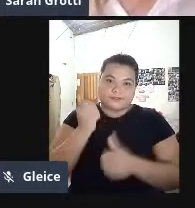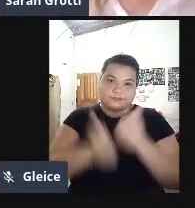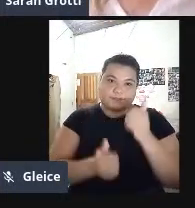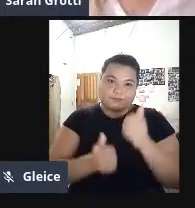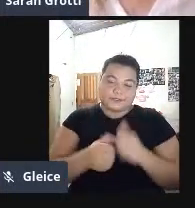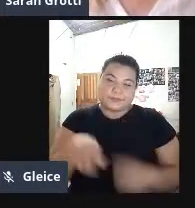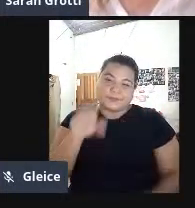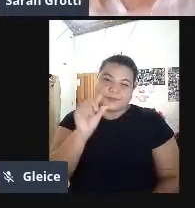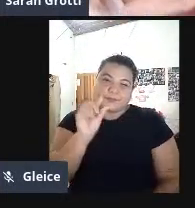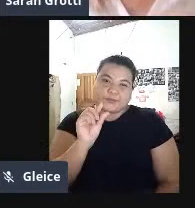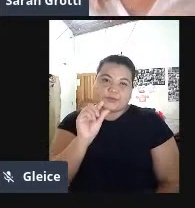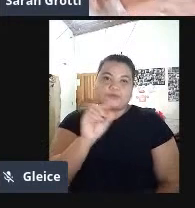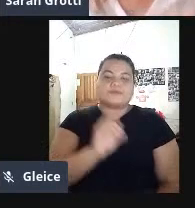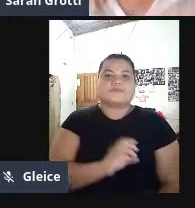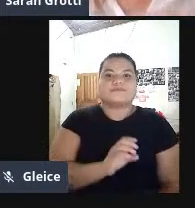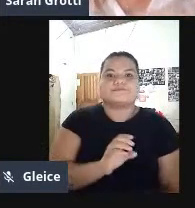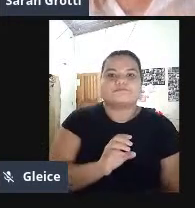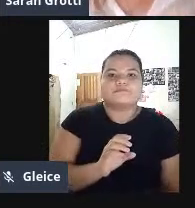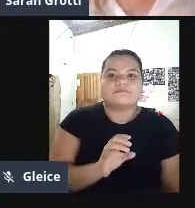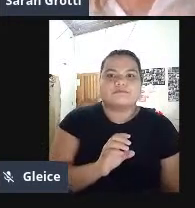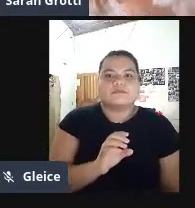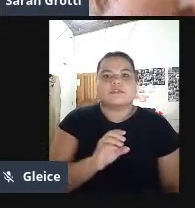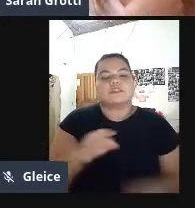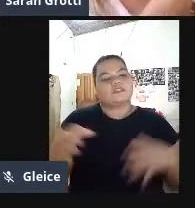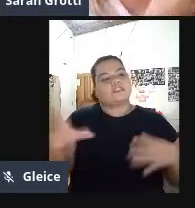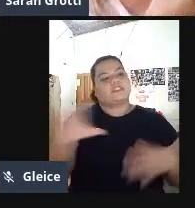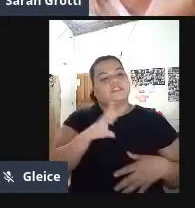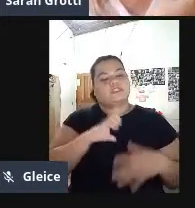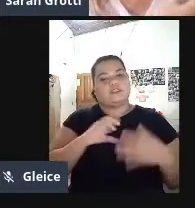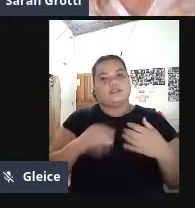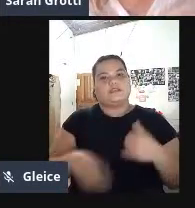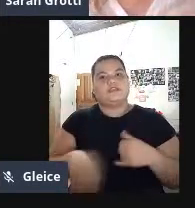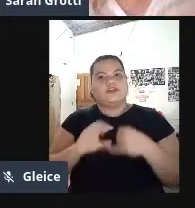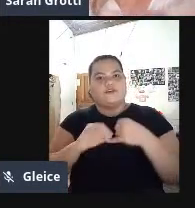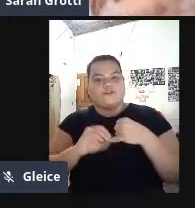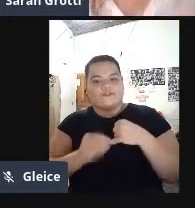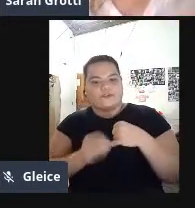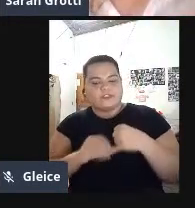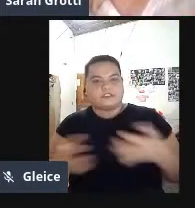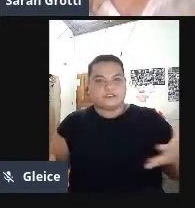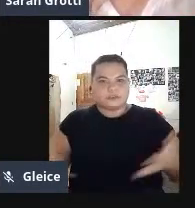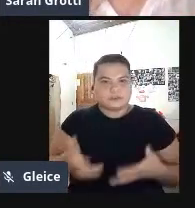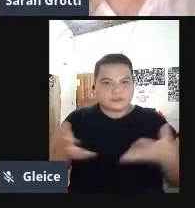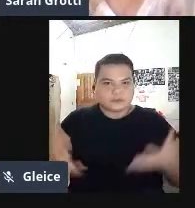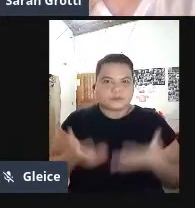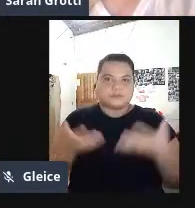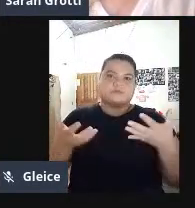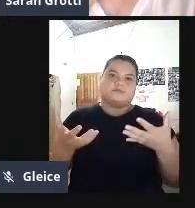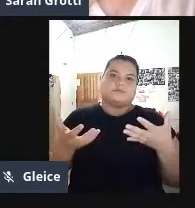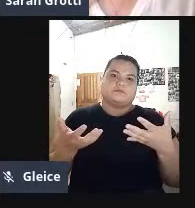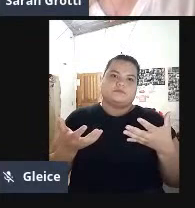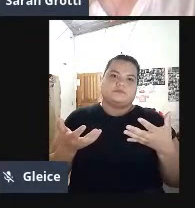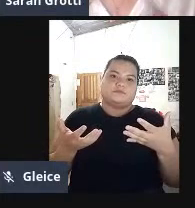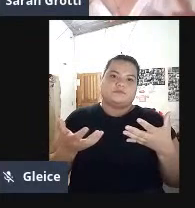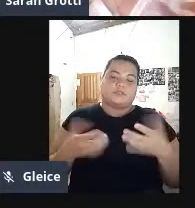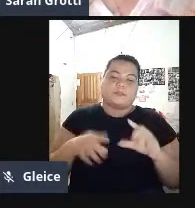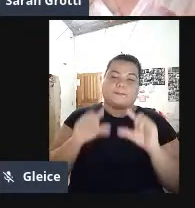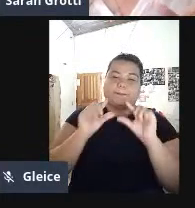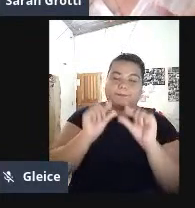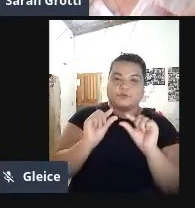as leguminosas, que eu acabei de falar, feijão, grão de bico, lentilha, são pobres em metionina.